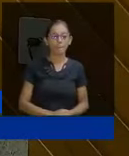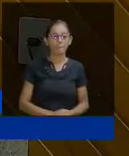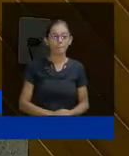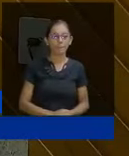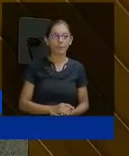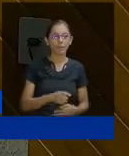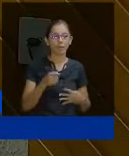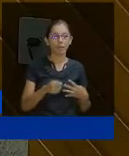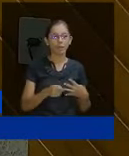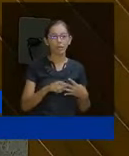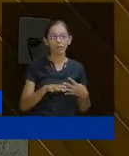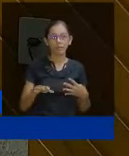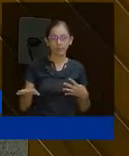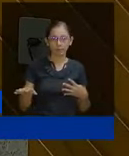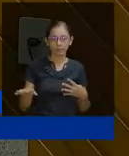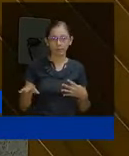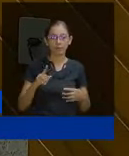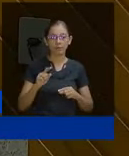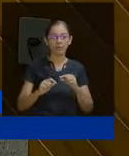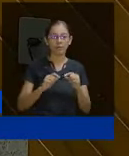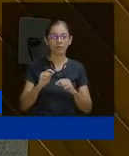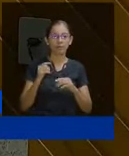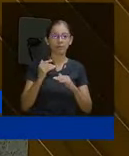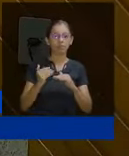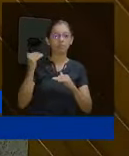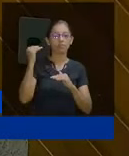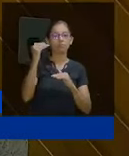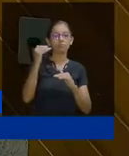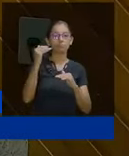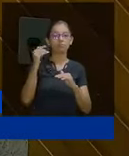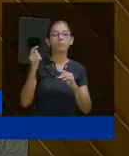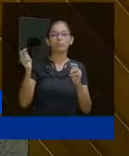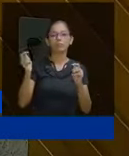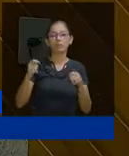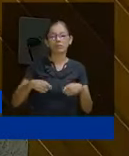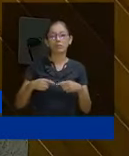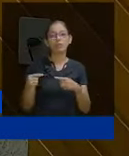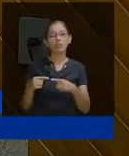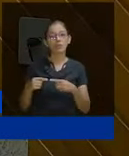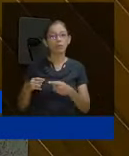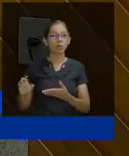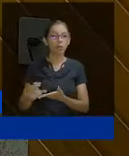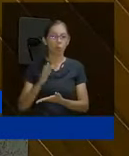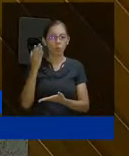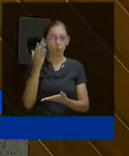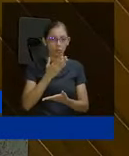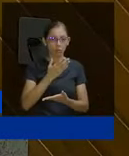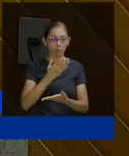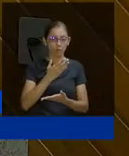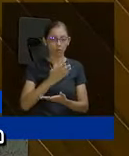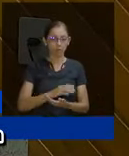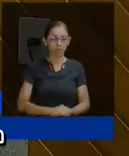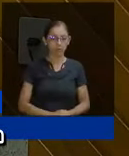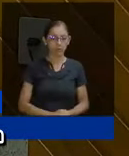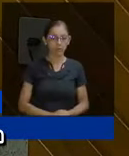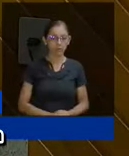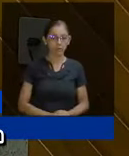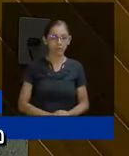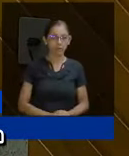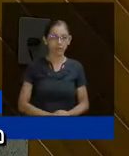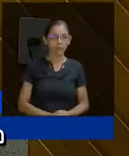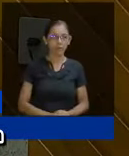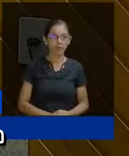Suprema Corte em relação a essa questão envolvendo as contas, rejeição de contas. Aqui eu peço, venha